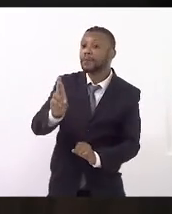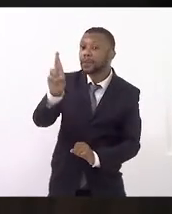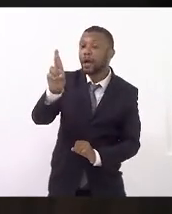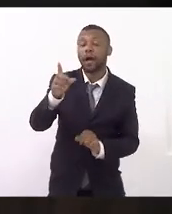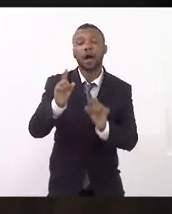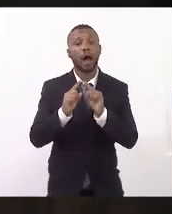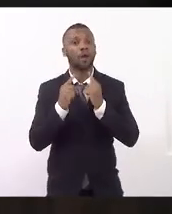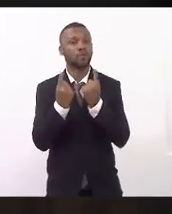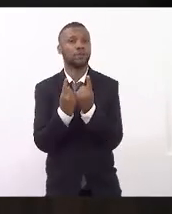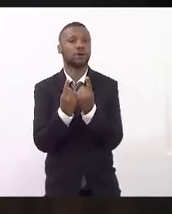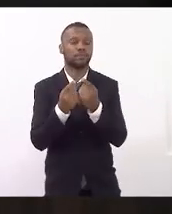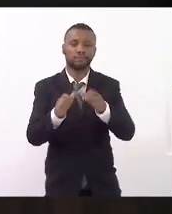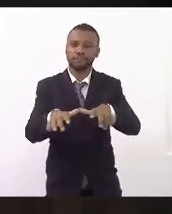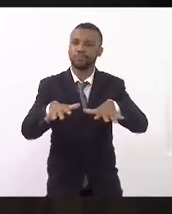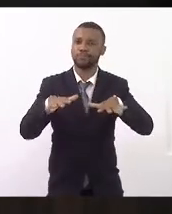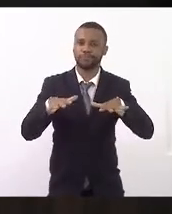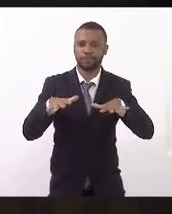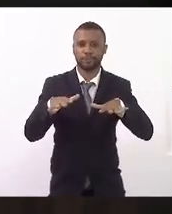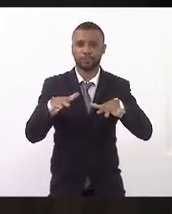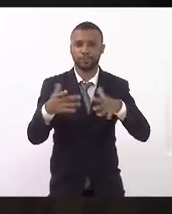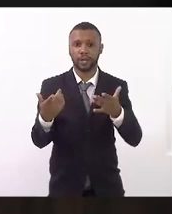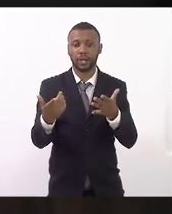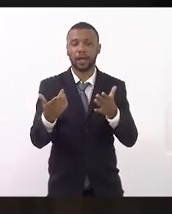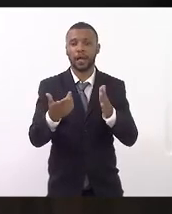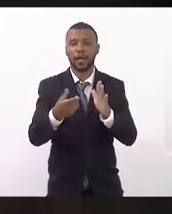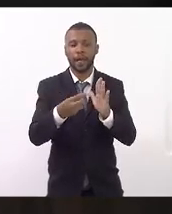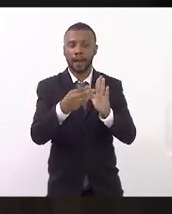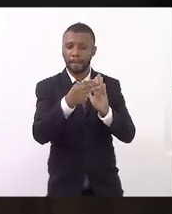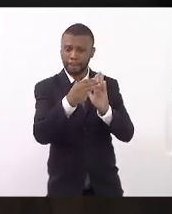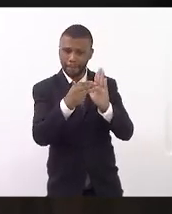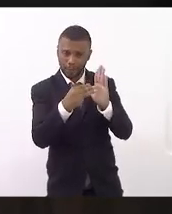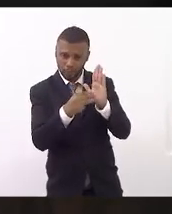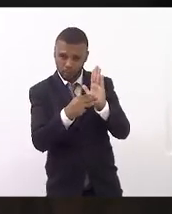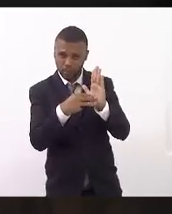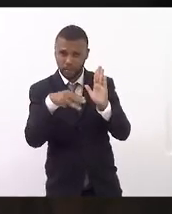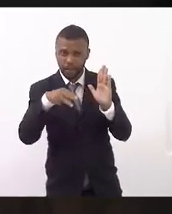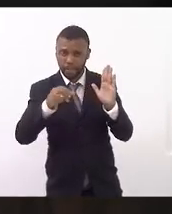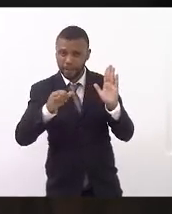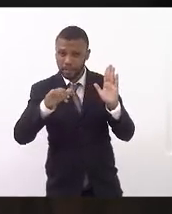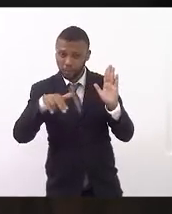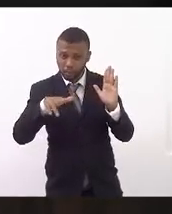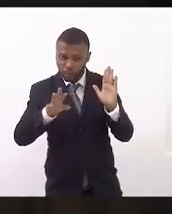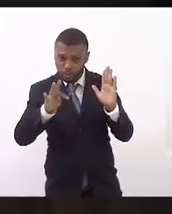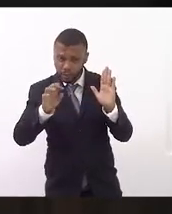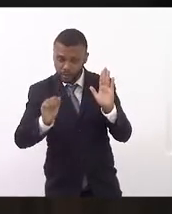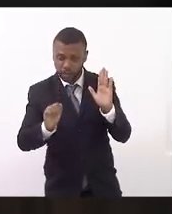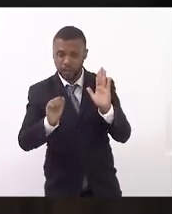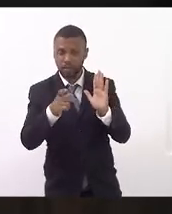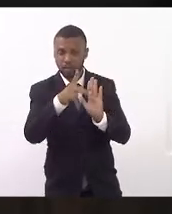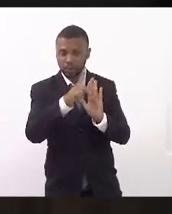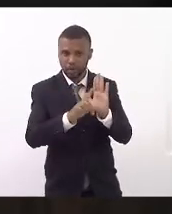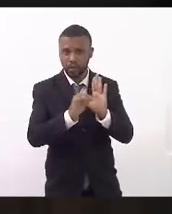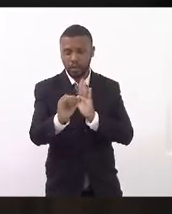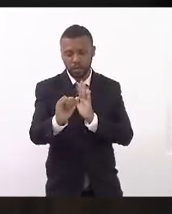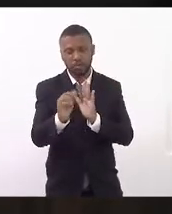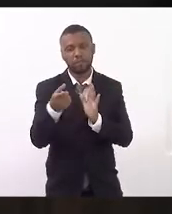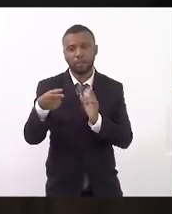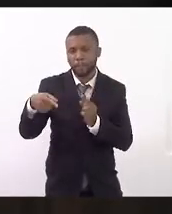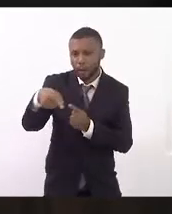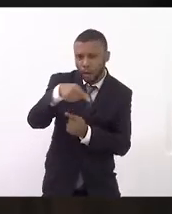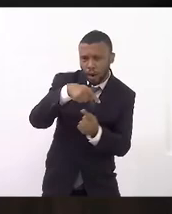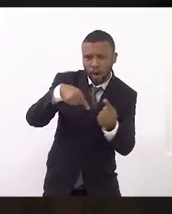audiências. Eu acho que já a minuta do projeto eu fiz circular entre aqueles participantes daquela